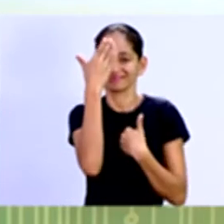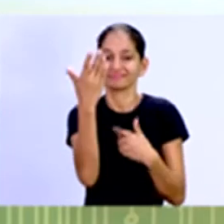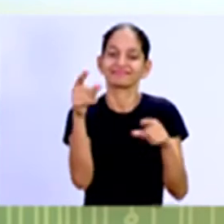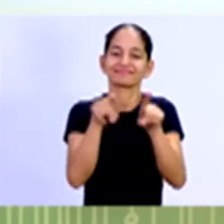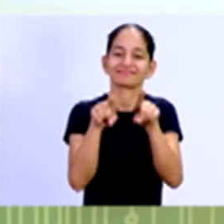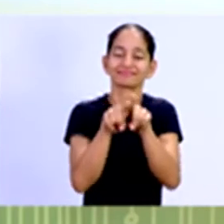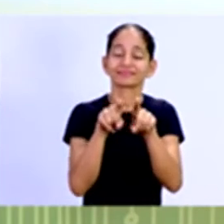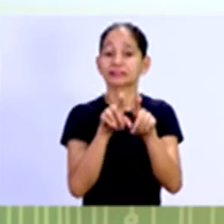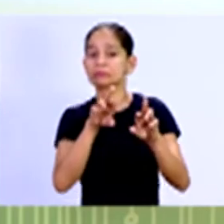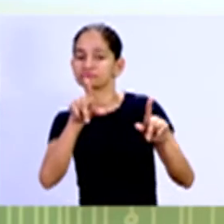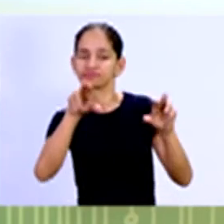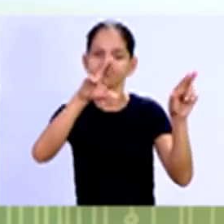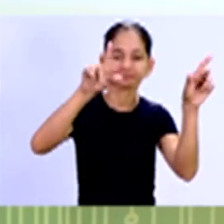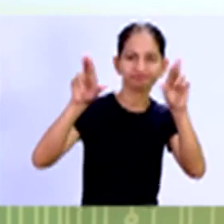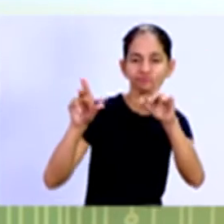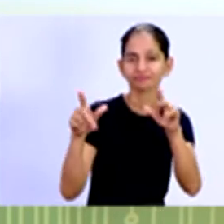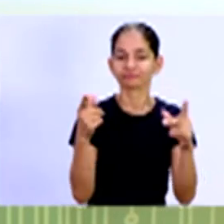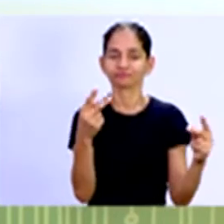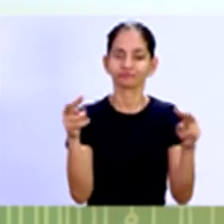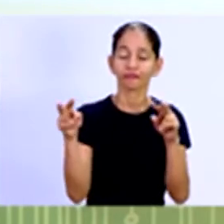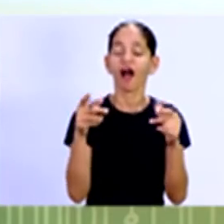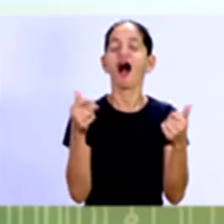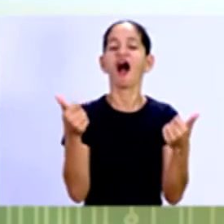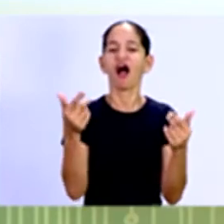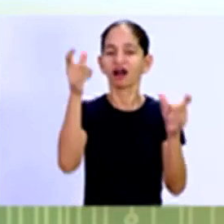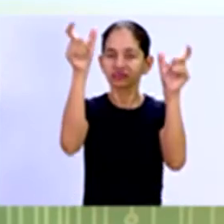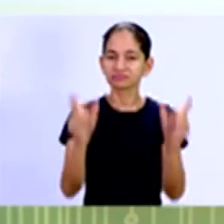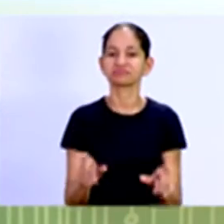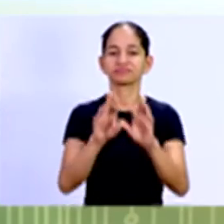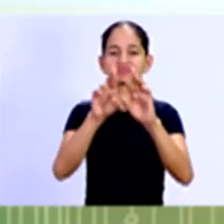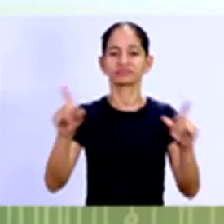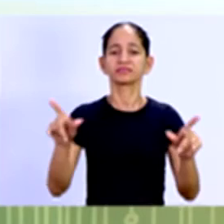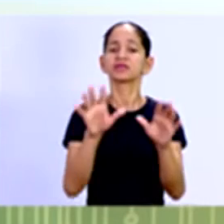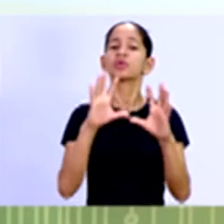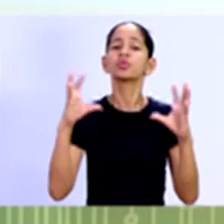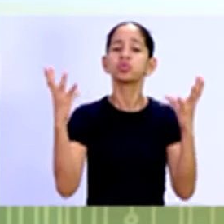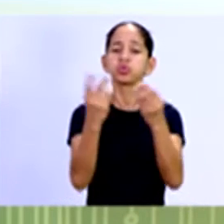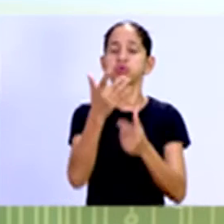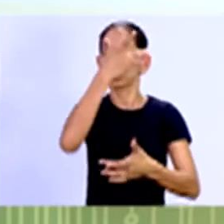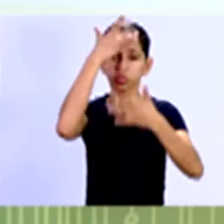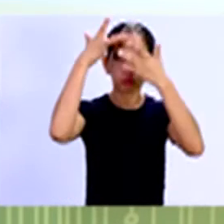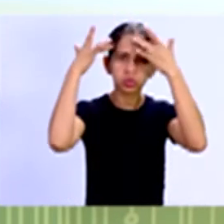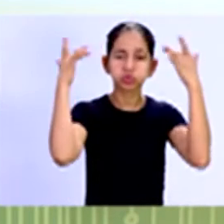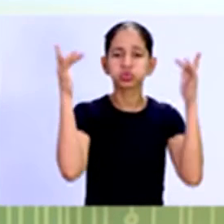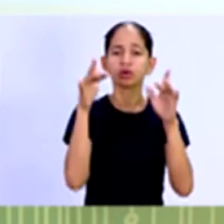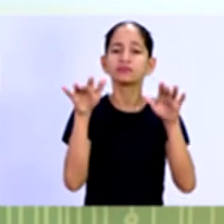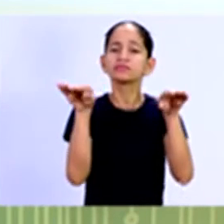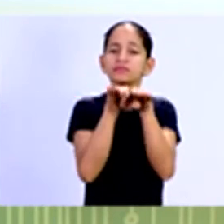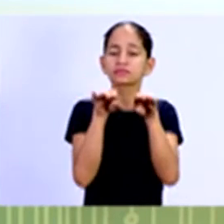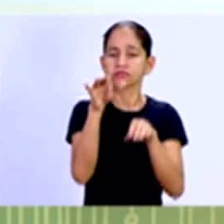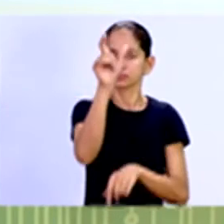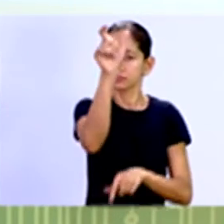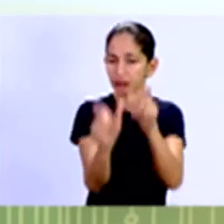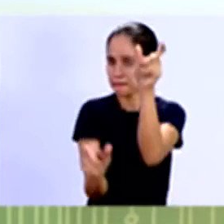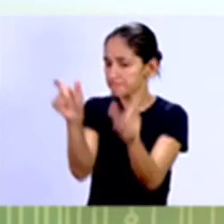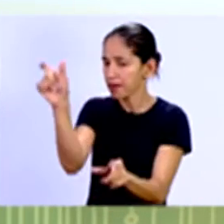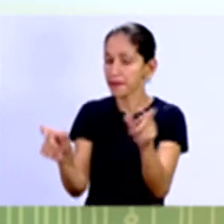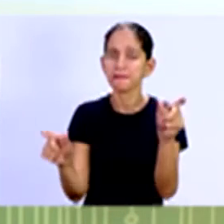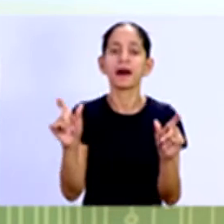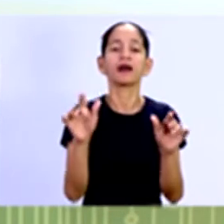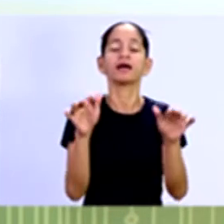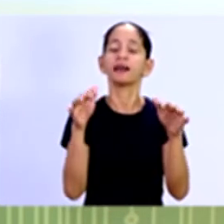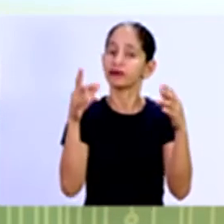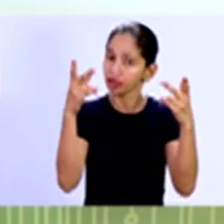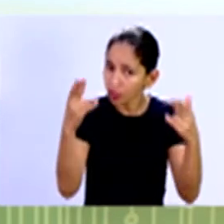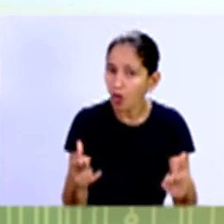nessa diferenciação, porque o indivíduo, todos nós somos indivíduos, mas nem todos exercitamos a